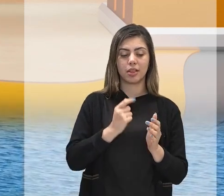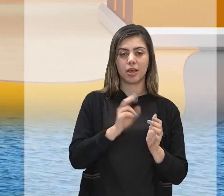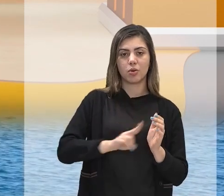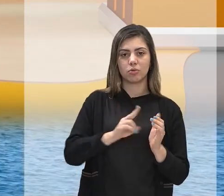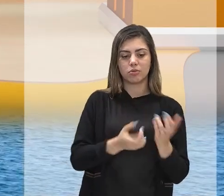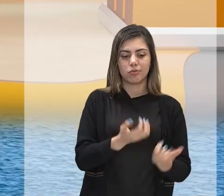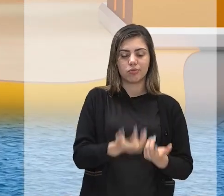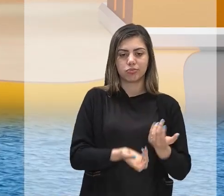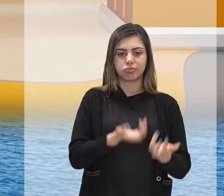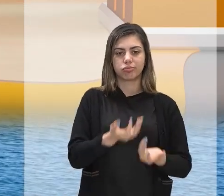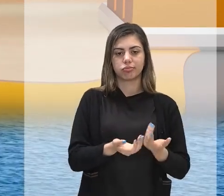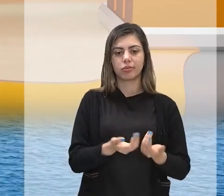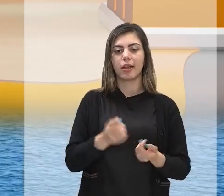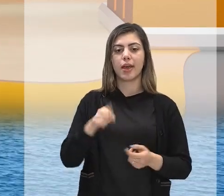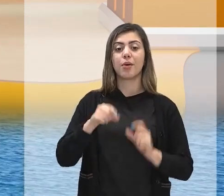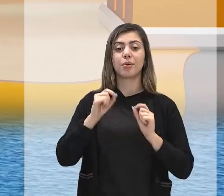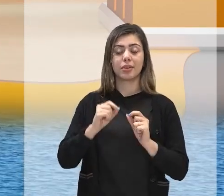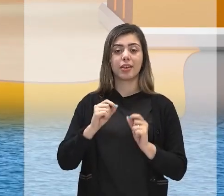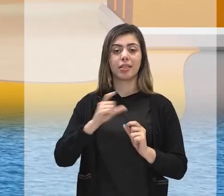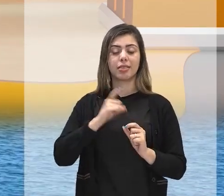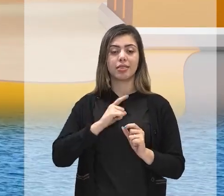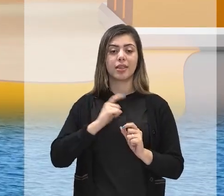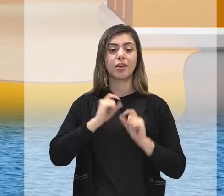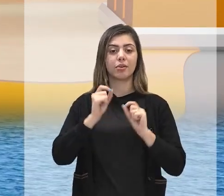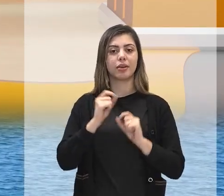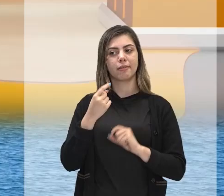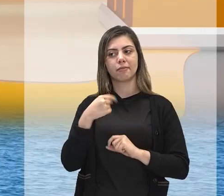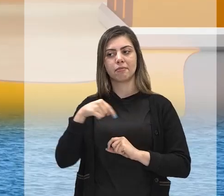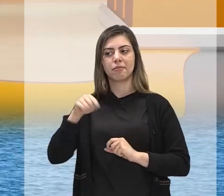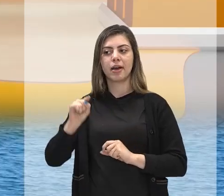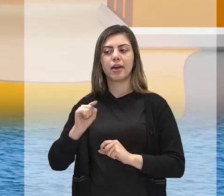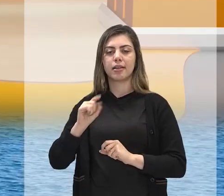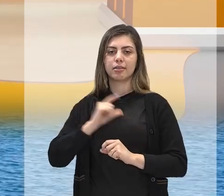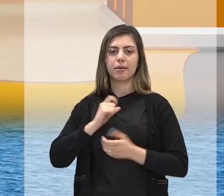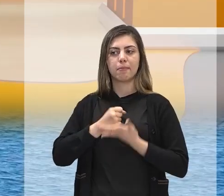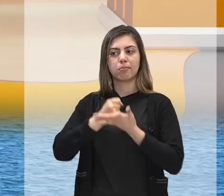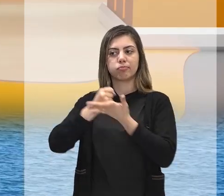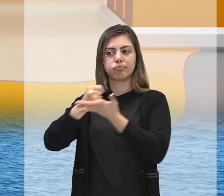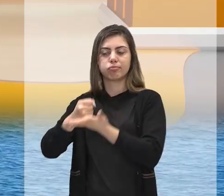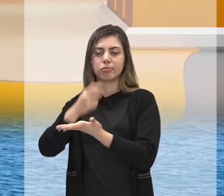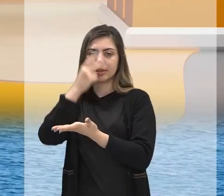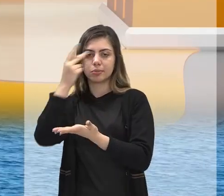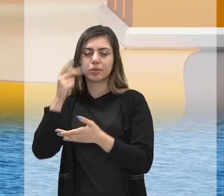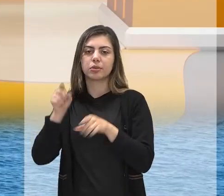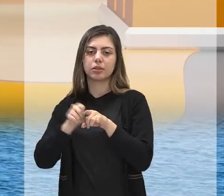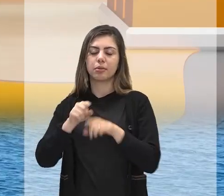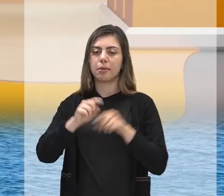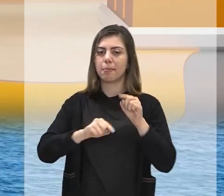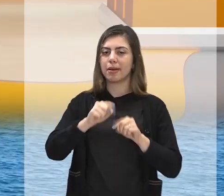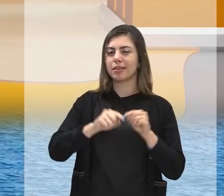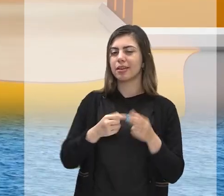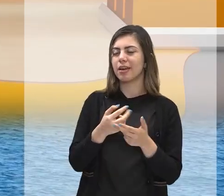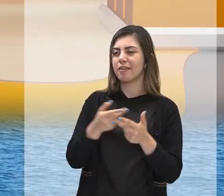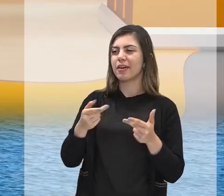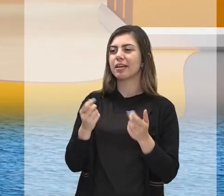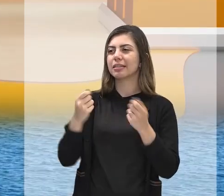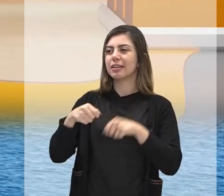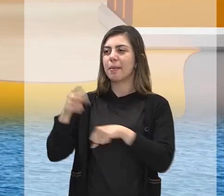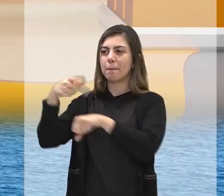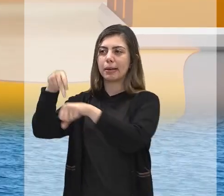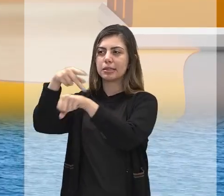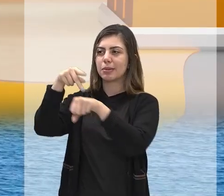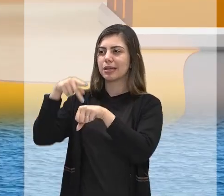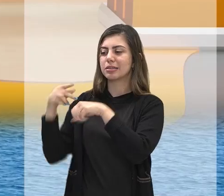transporte de pessoas e também, principalmente, de mercadorias saindo da Inglaterra para várias outras partes do mundo, que são